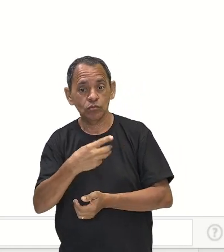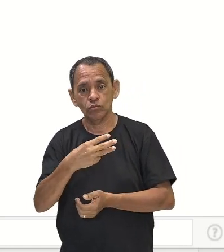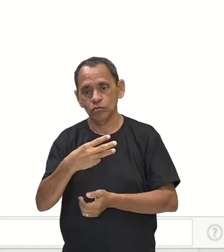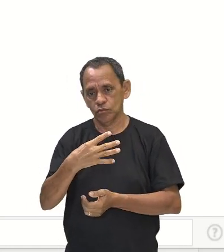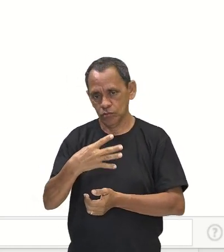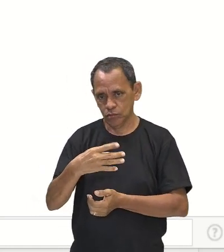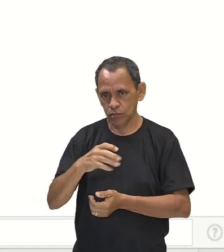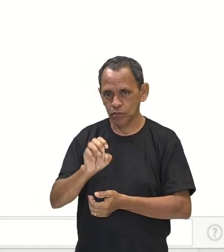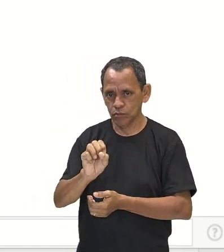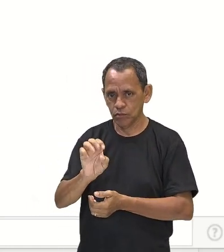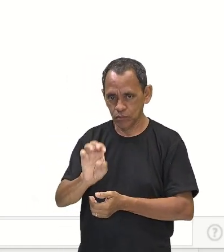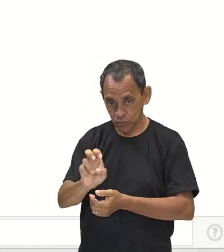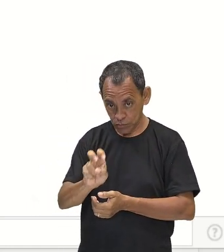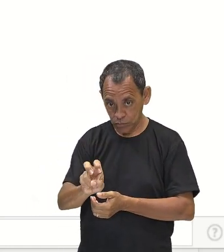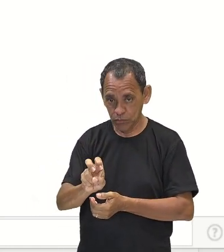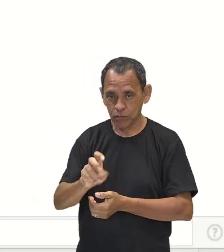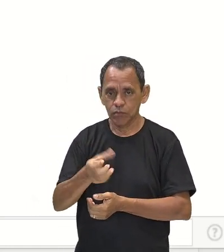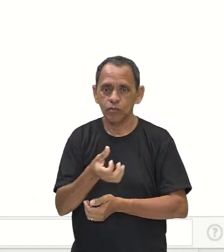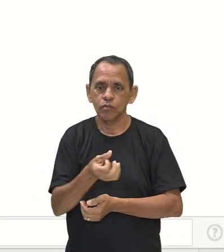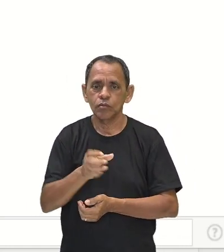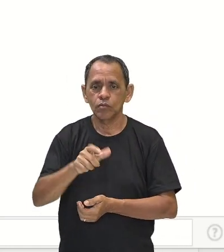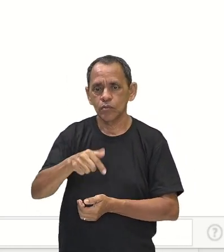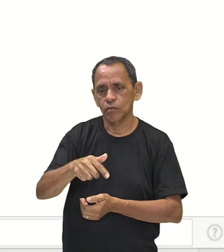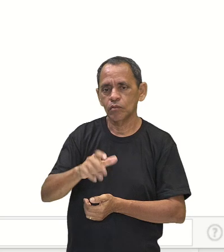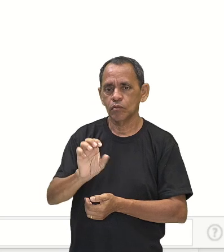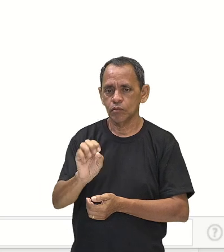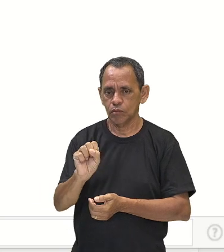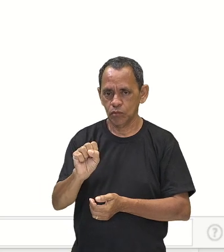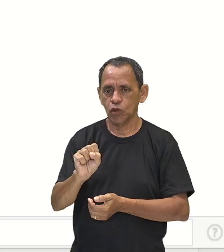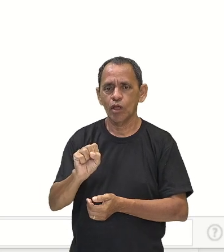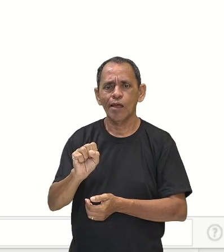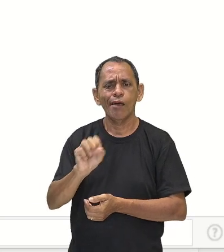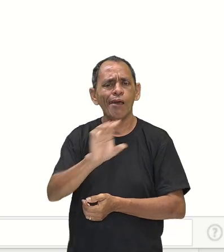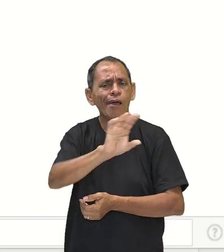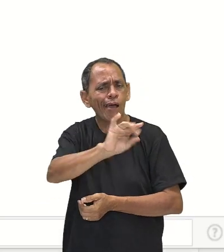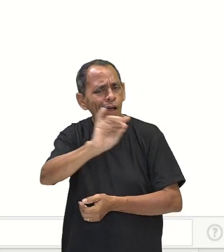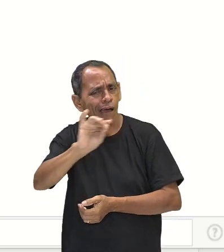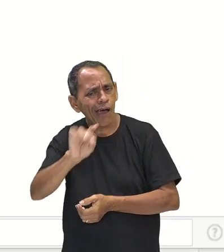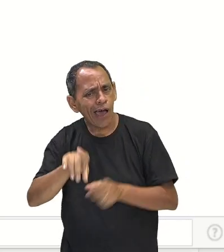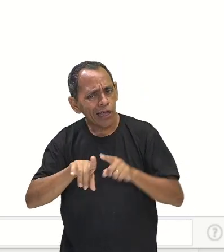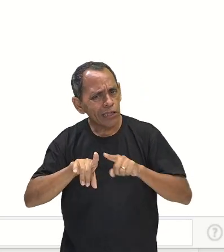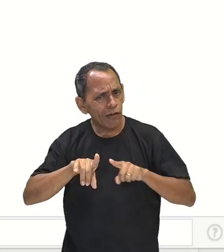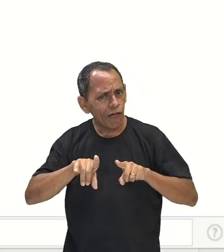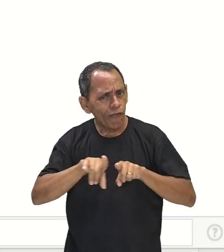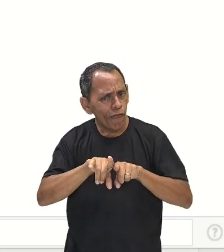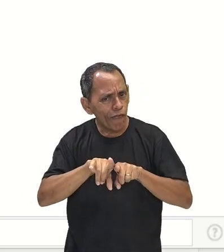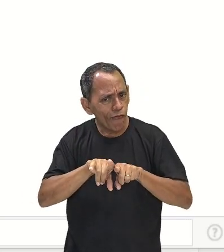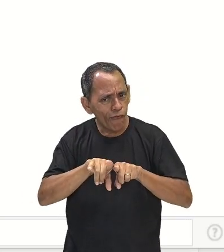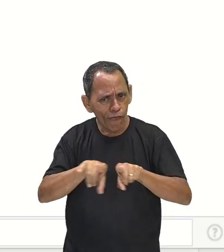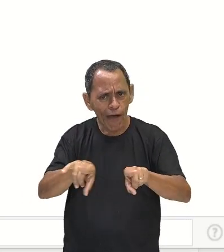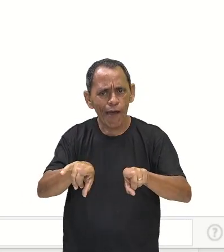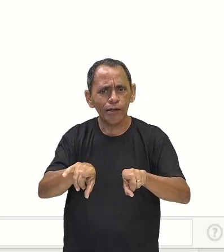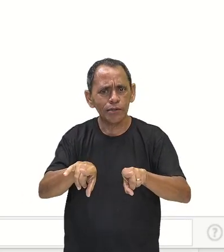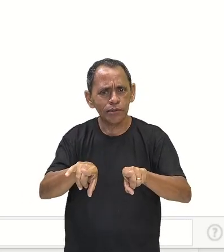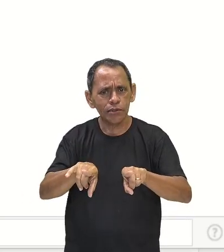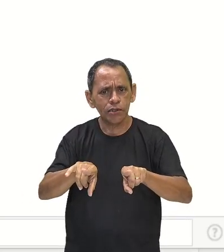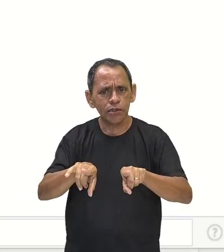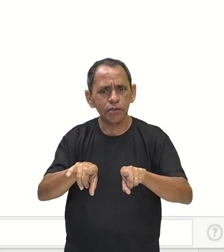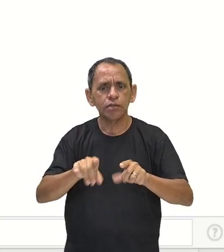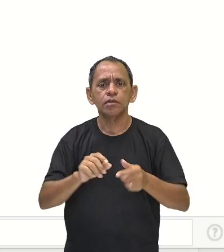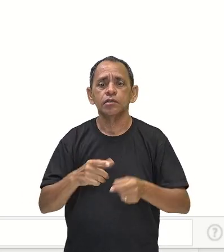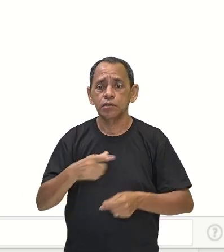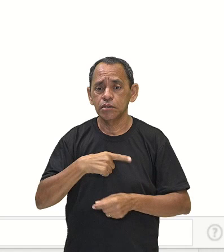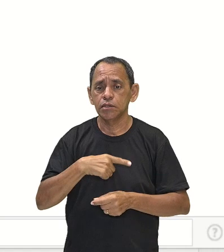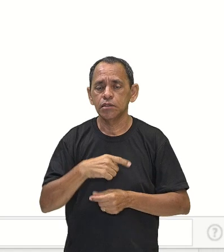vértices. Cada vértice, né, saem 3 arestas. Então, nós vamos ter 8 vezes